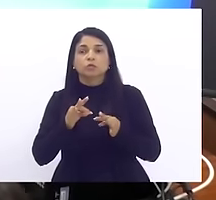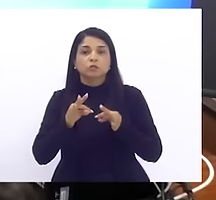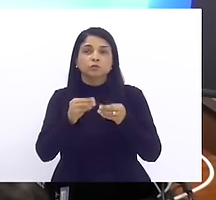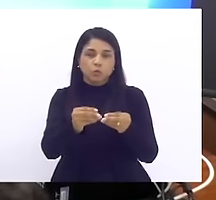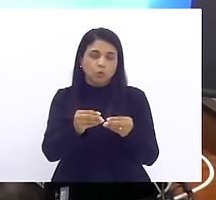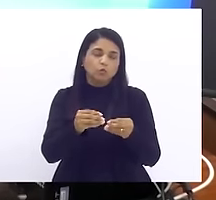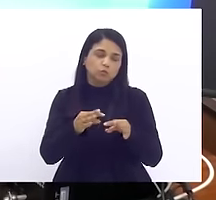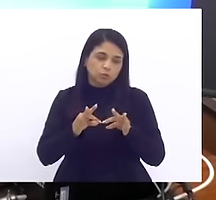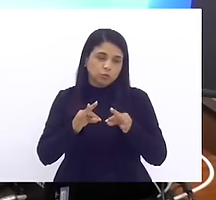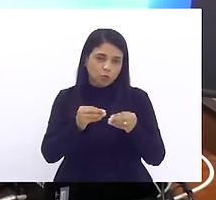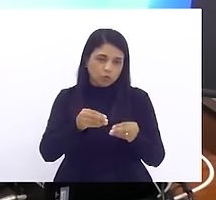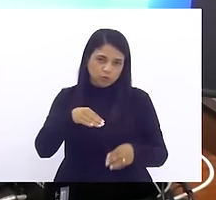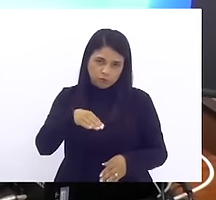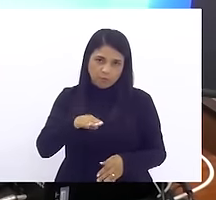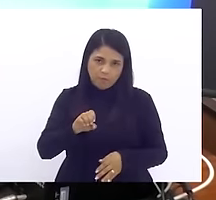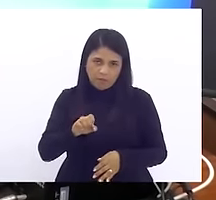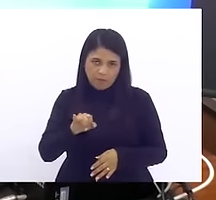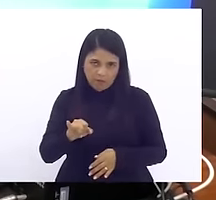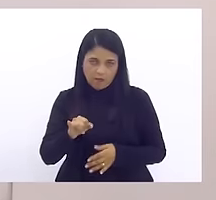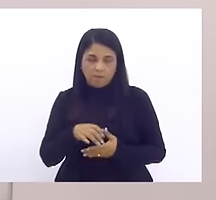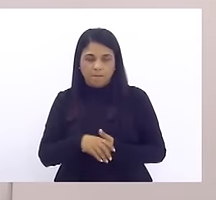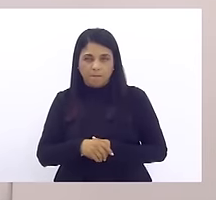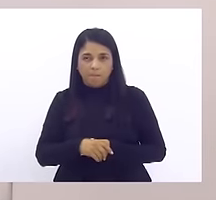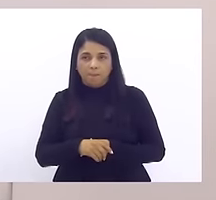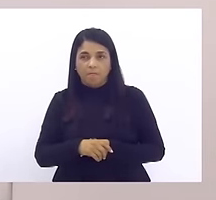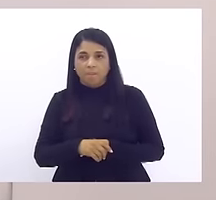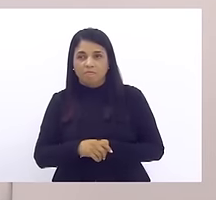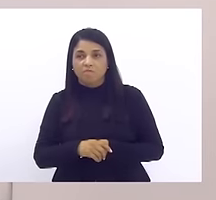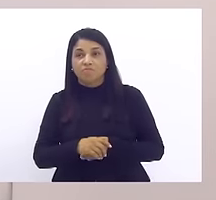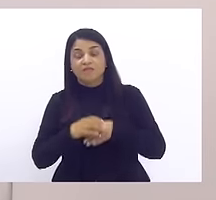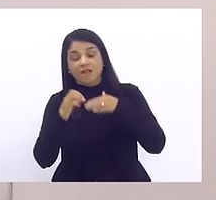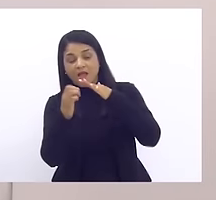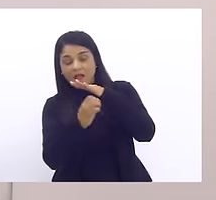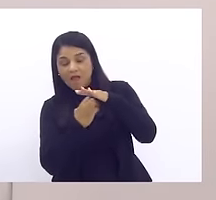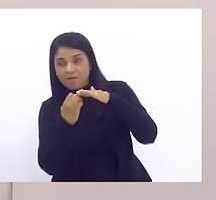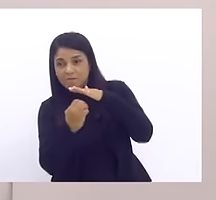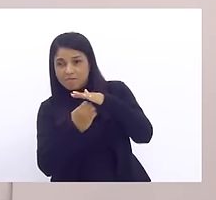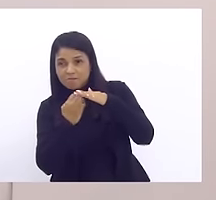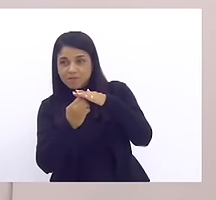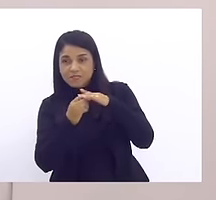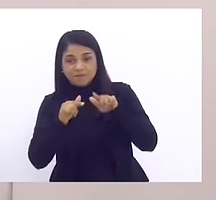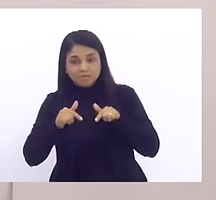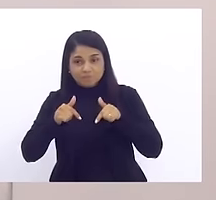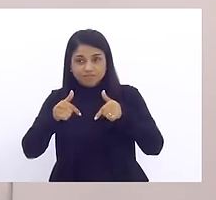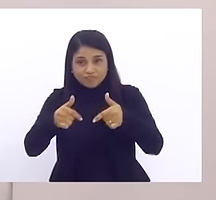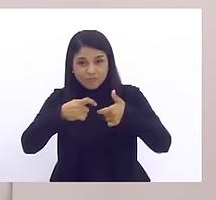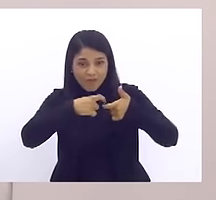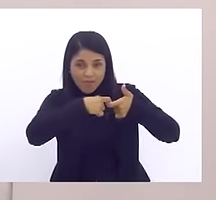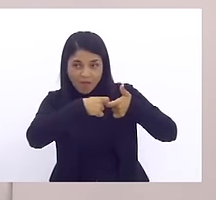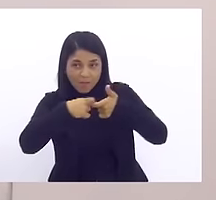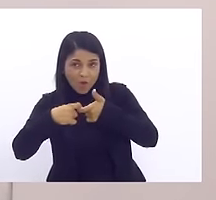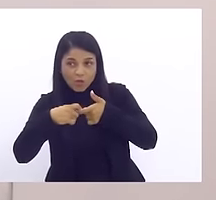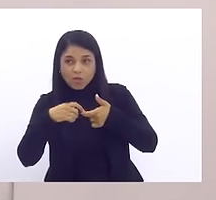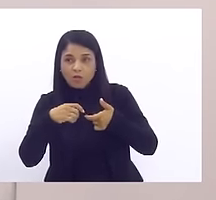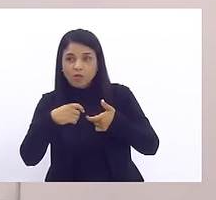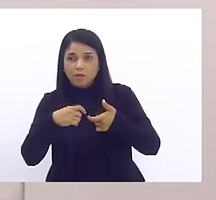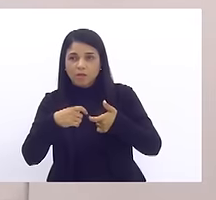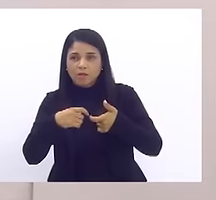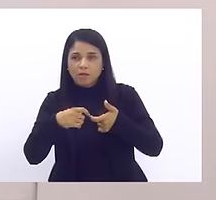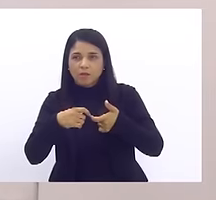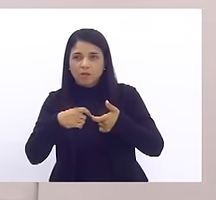todos são contratados Ou seja a empresa tem como atividade fim a prestação de serviço de reboque e nenhum funciona